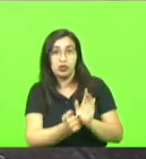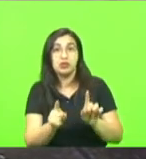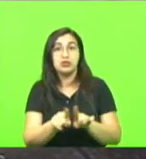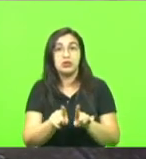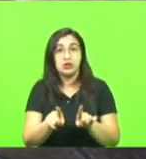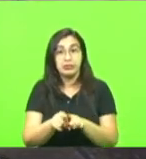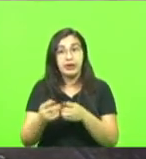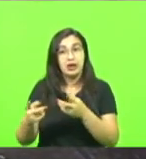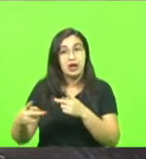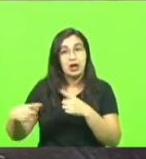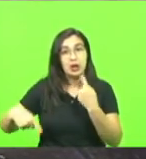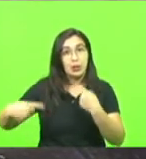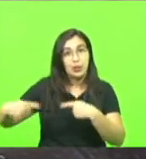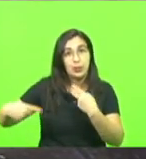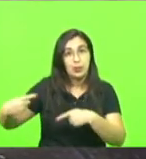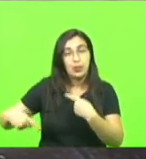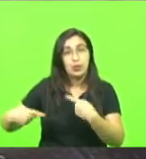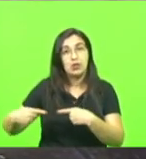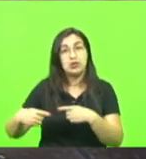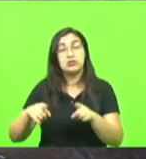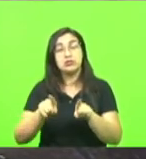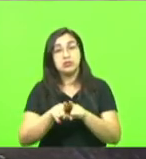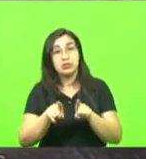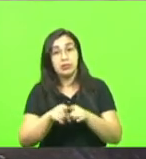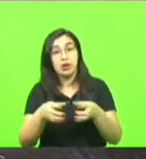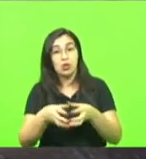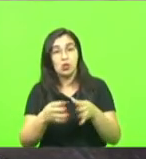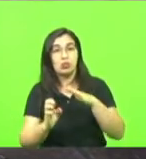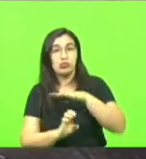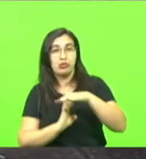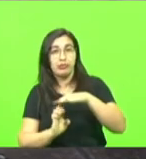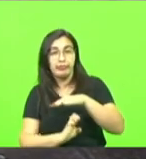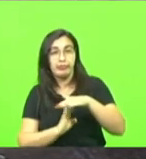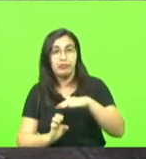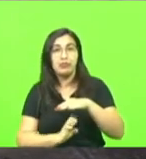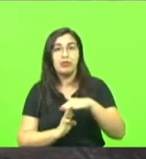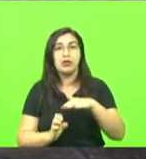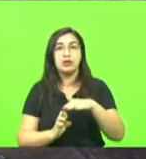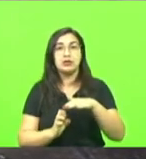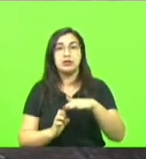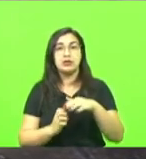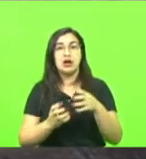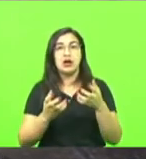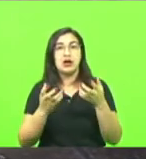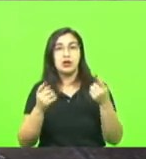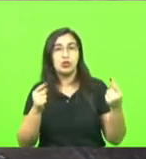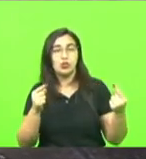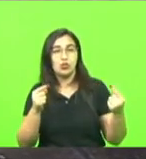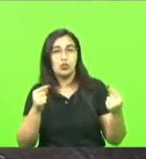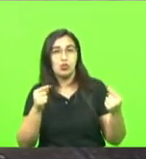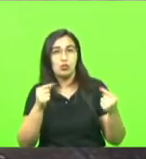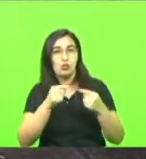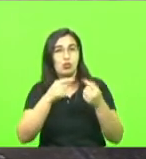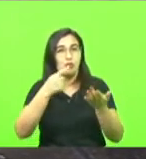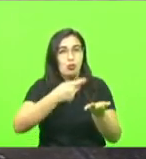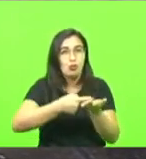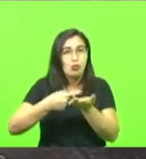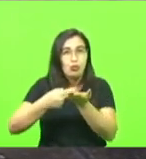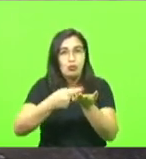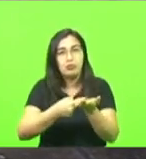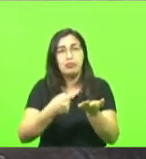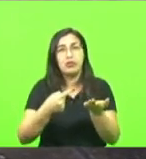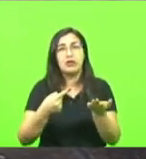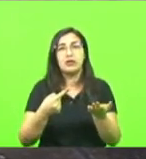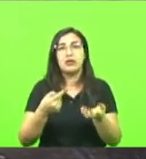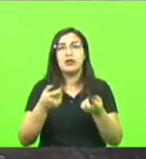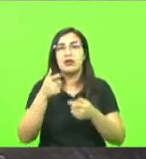elite política, como também uma elite de empresários que funcionam em simbiose com o Estado, sempre conseguindo subsídios